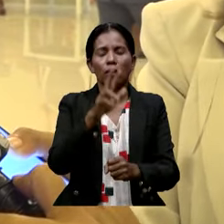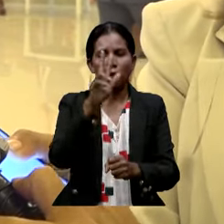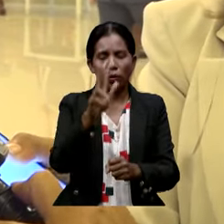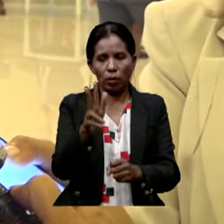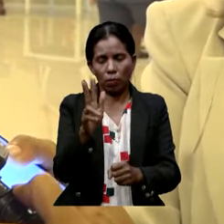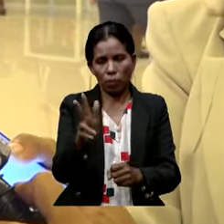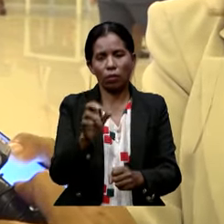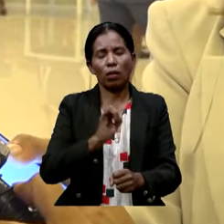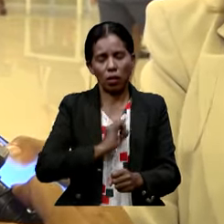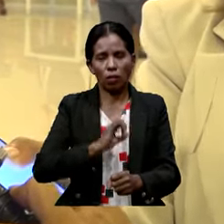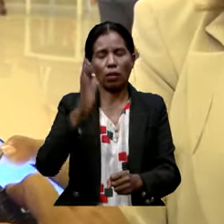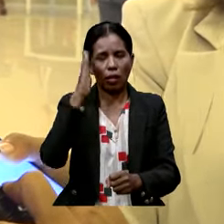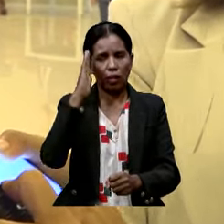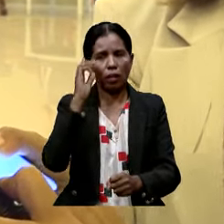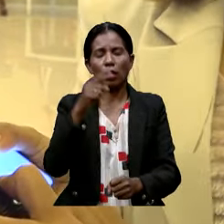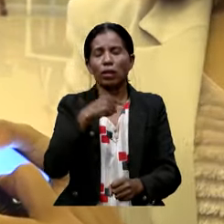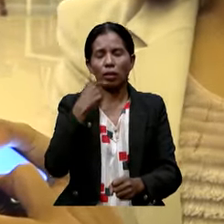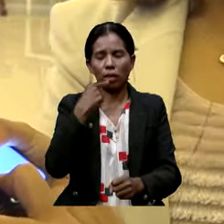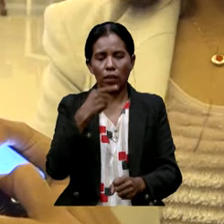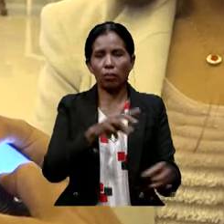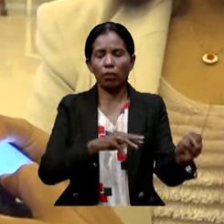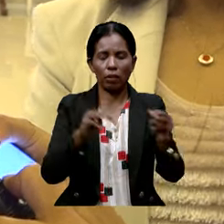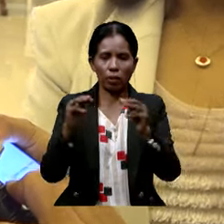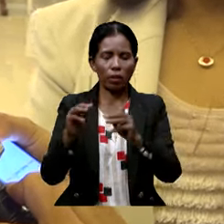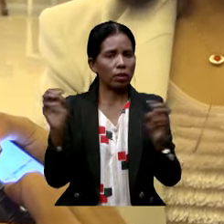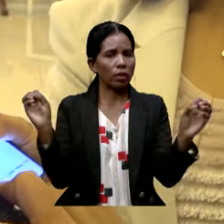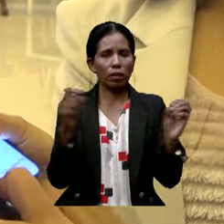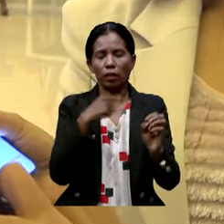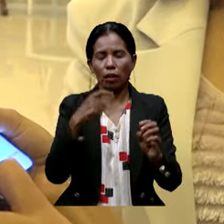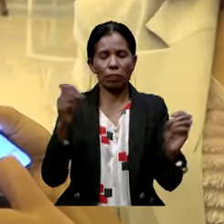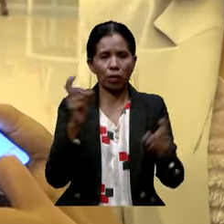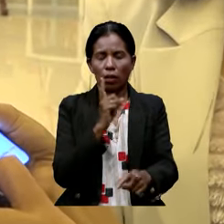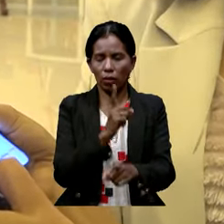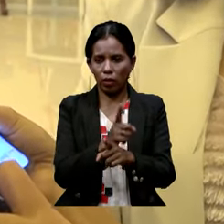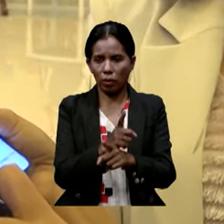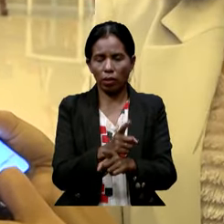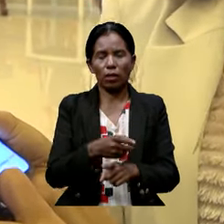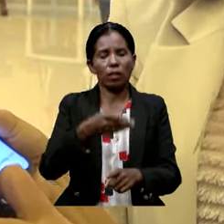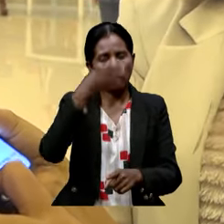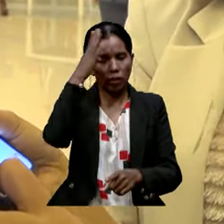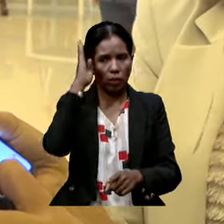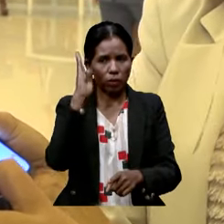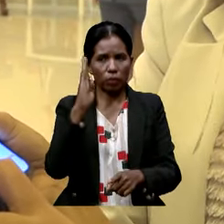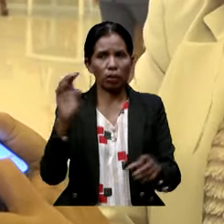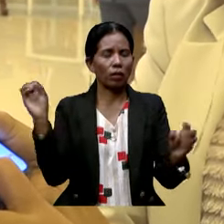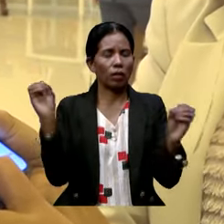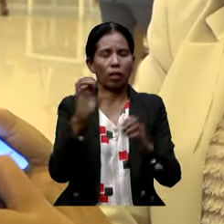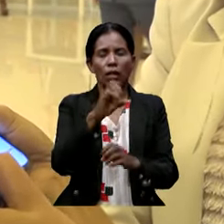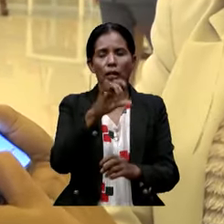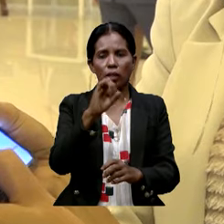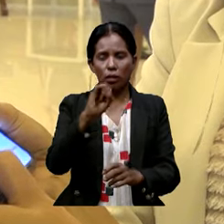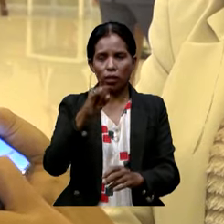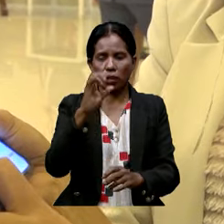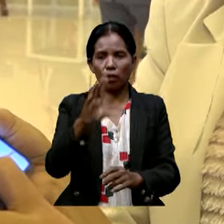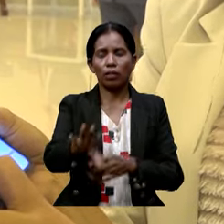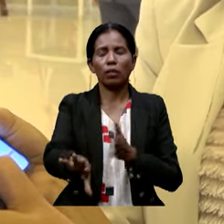alaram. Hawatene semac elegível, semac la elegível. Senhor ne la elegível a tu